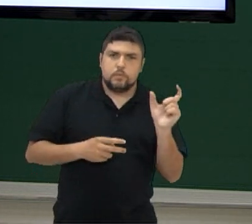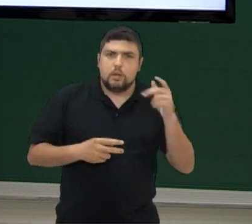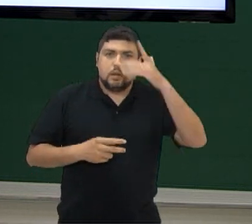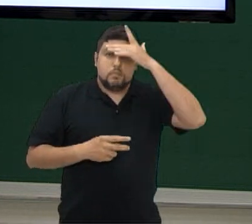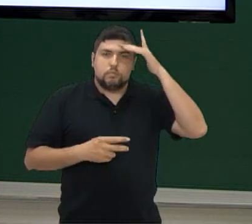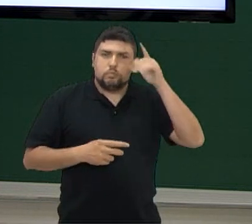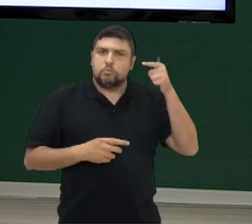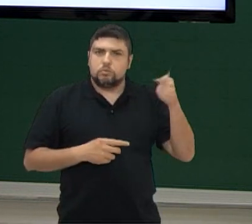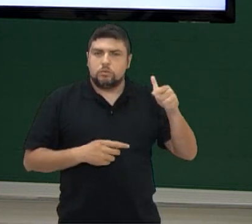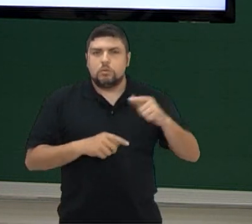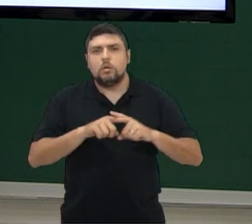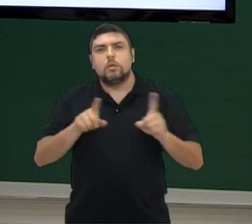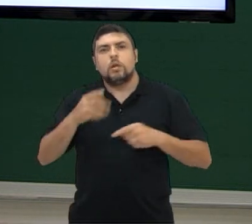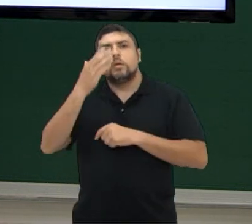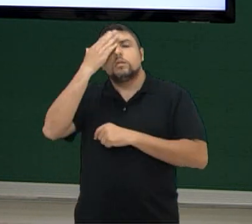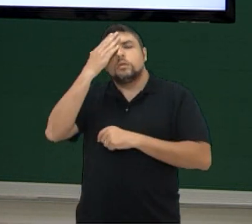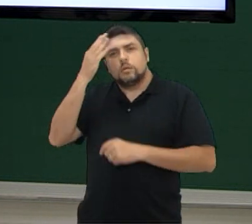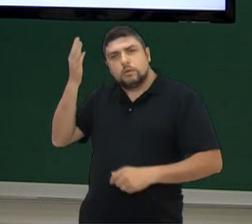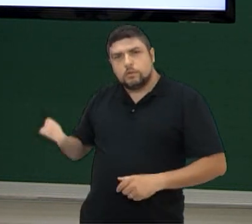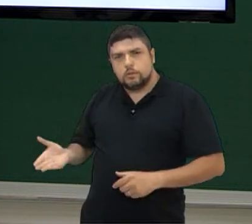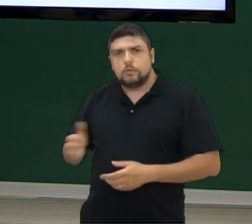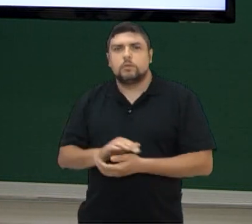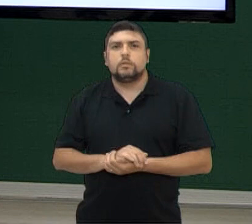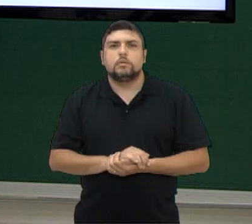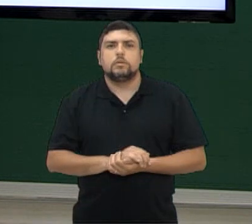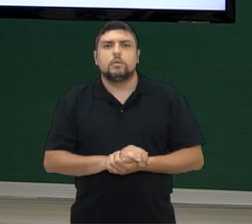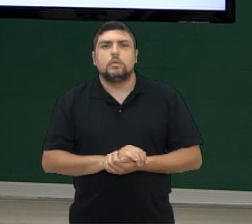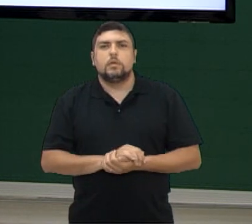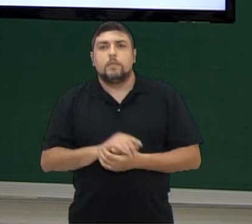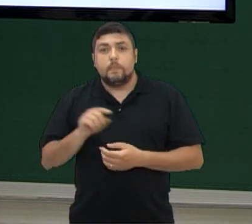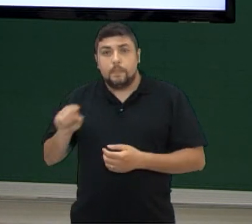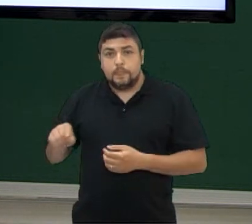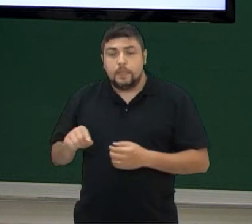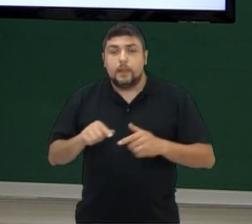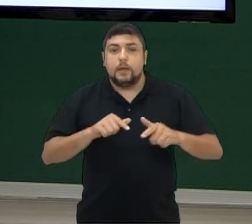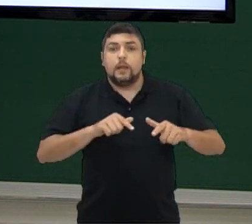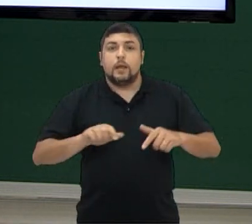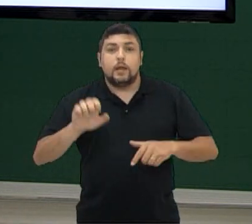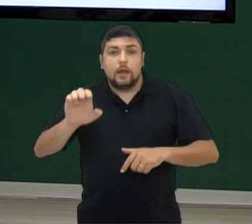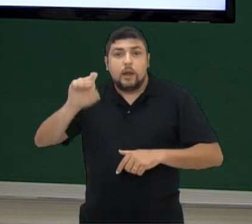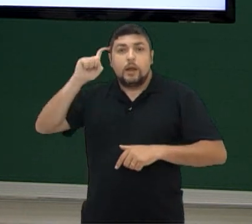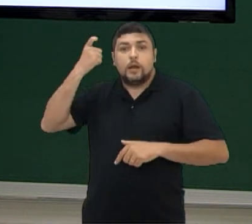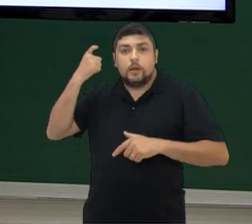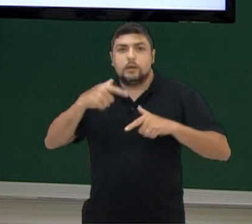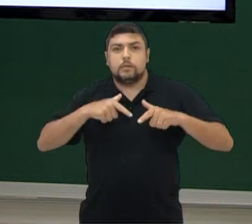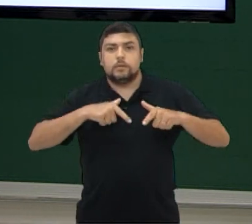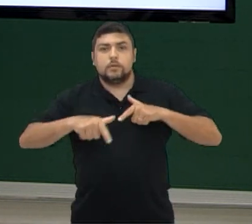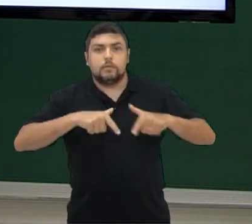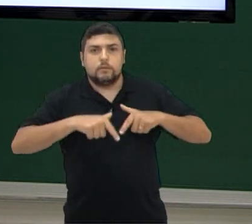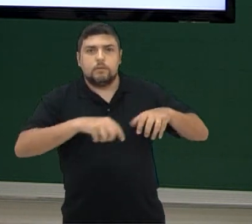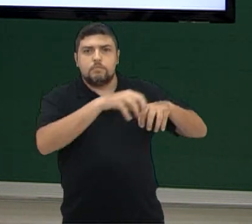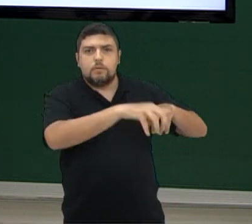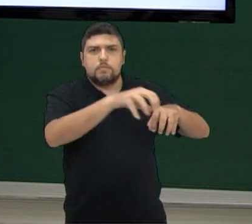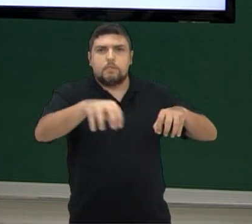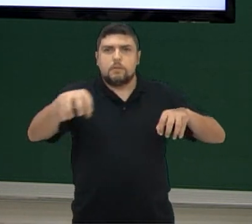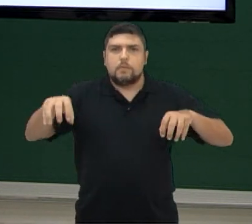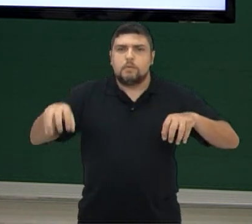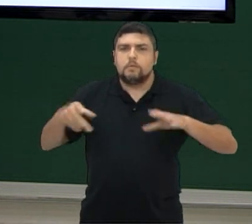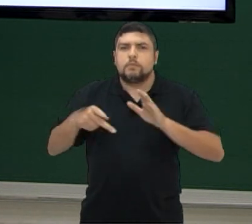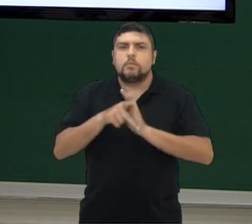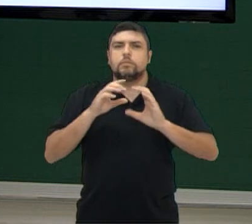no início desse texto. Certo? Trabalhou em diversos meios de comunicação. Trabalhou agora, está no pretérito perfeito, né, que é